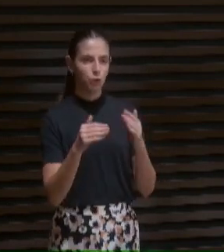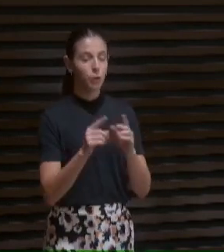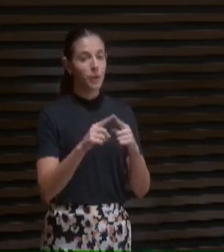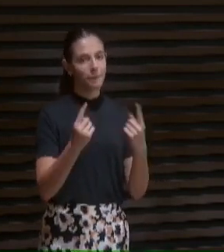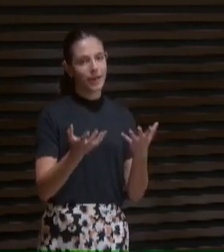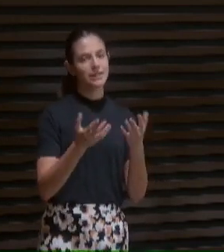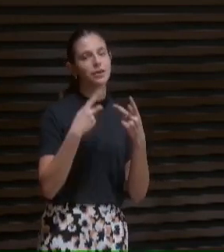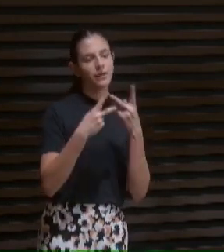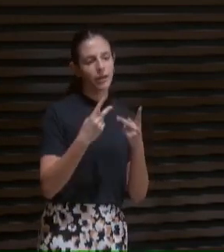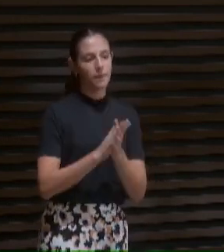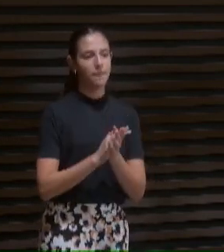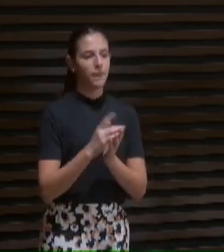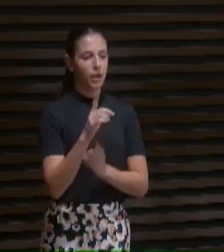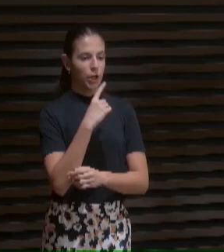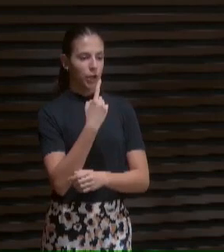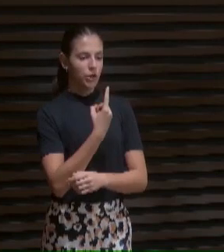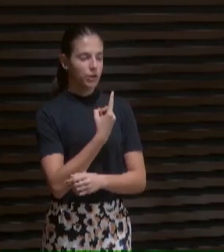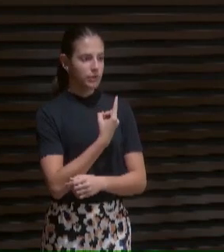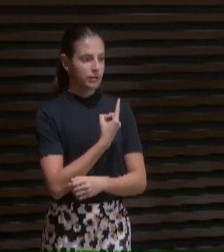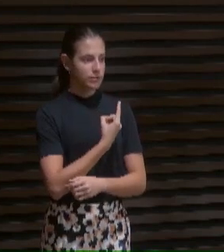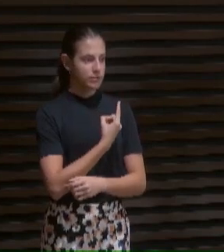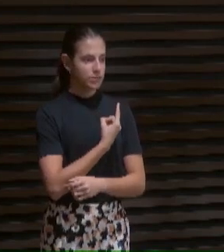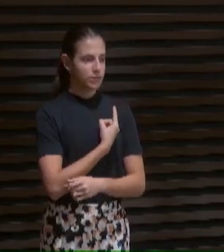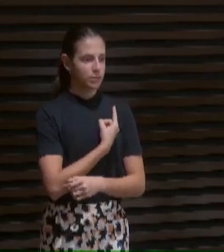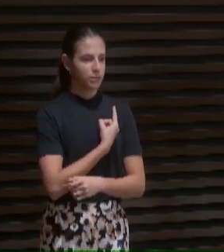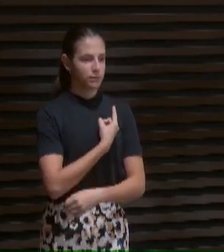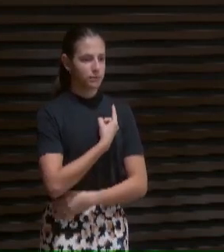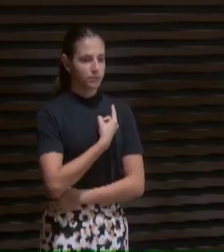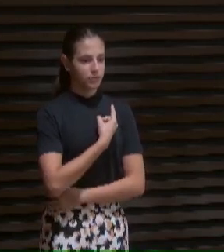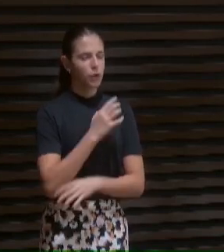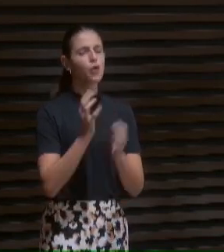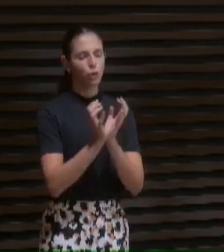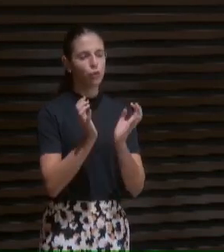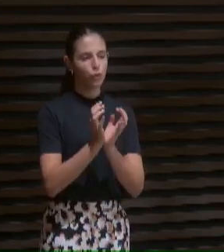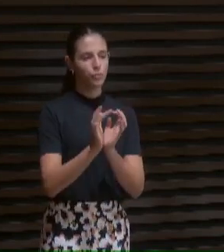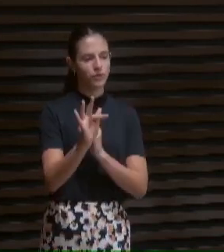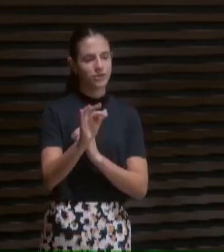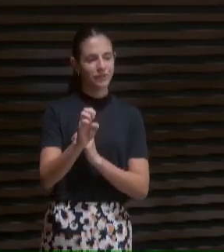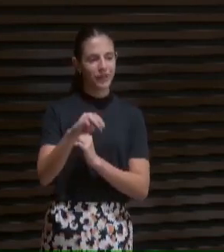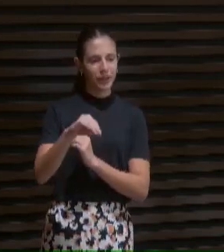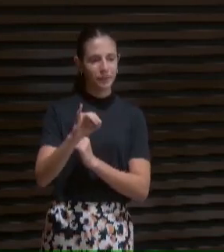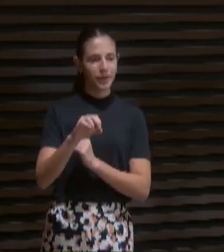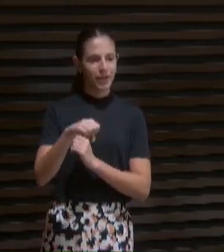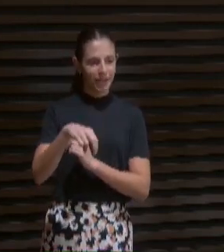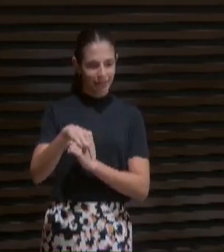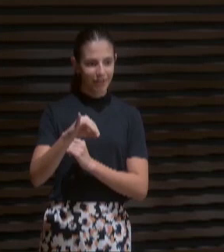Nós temos um panteão de deusas feministas. Desde